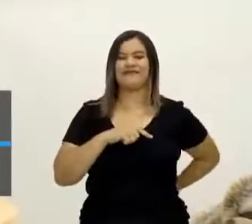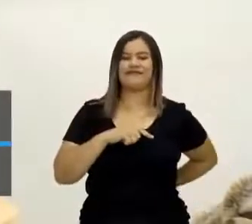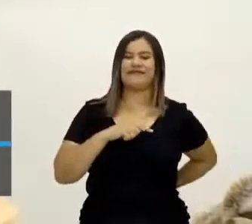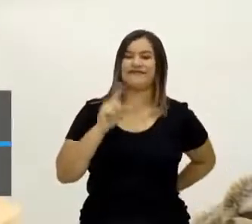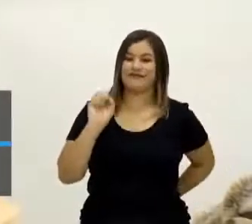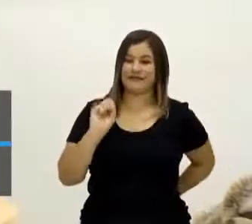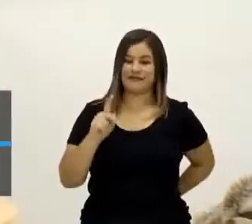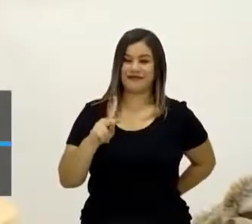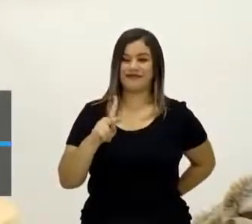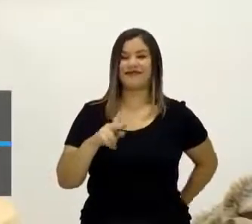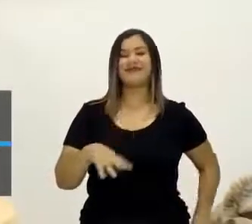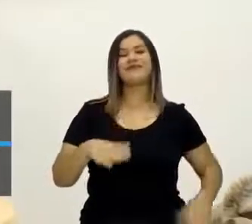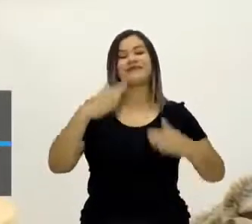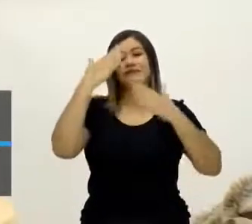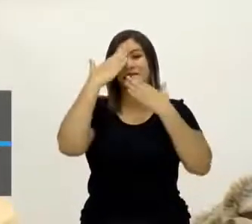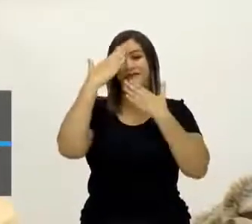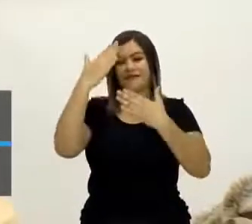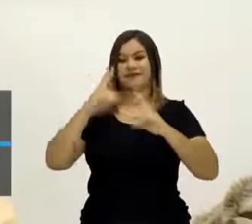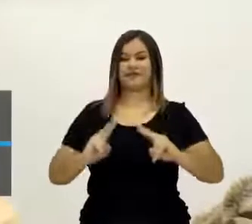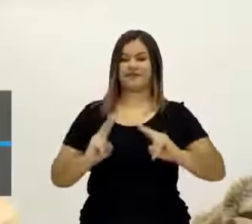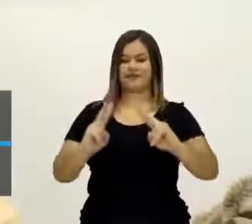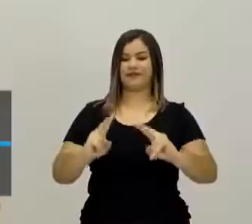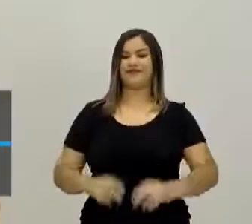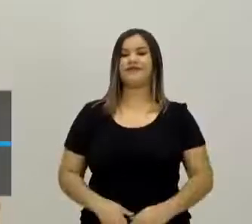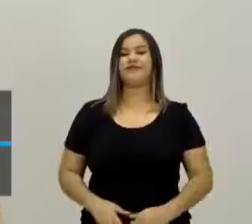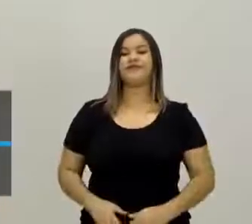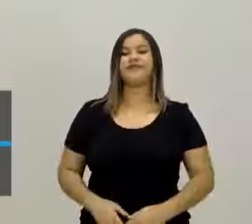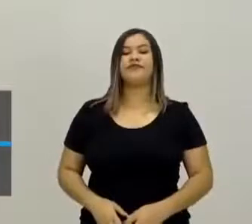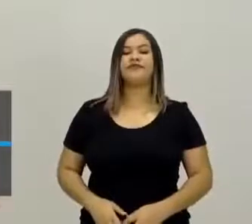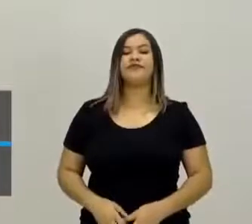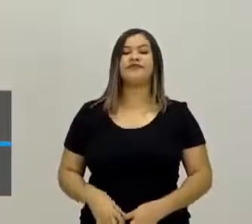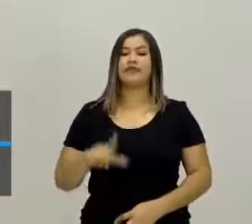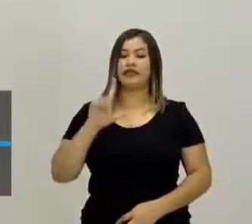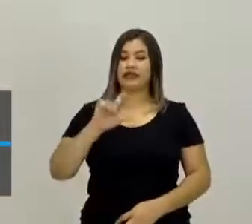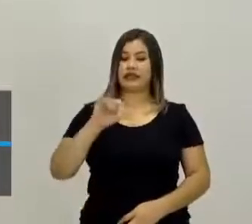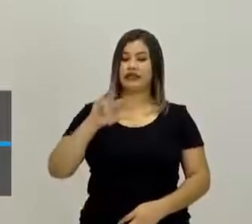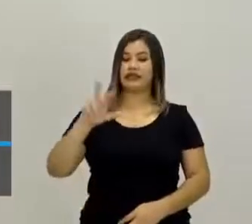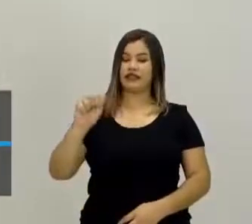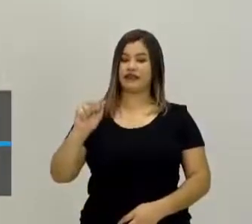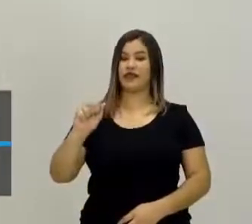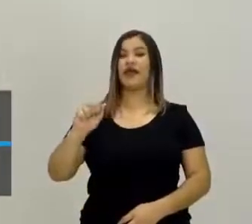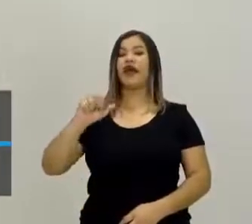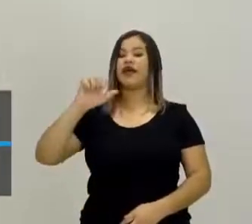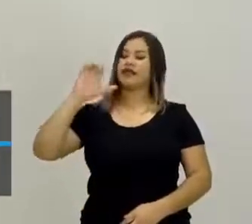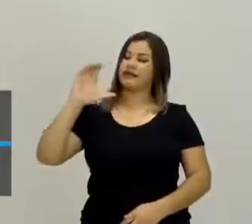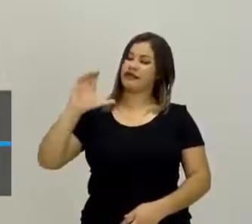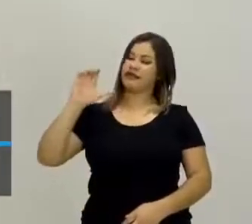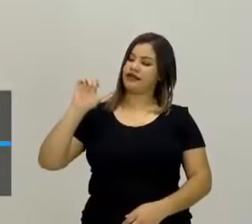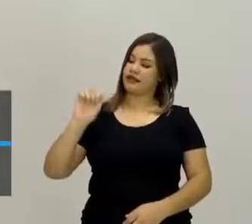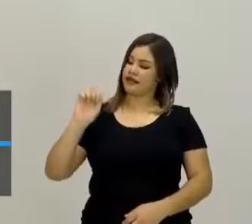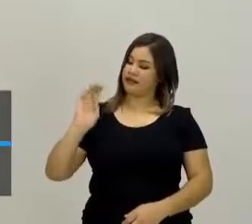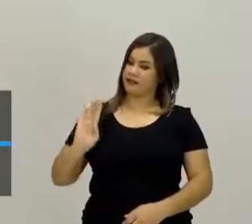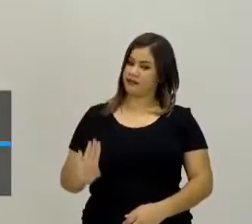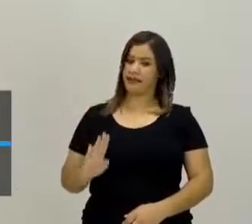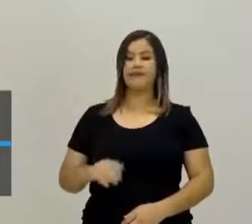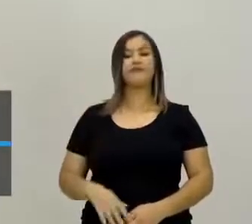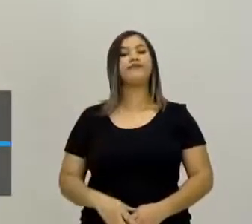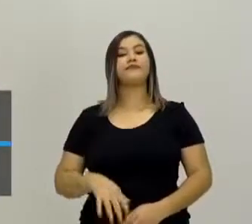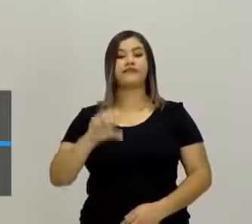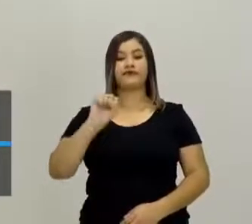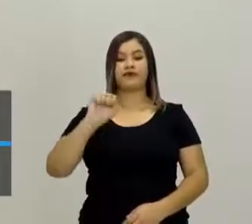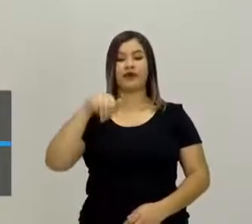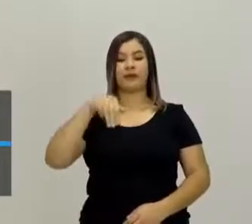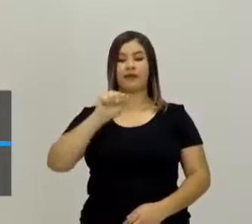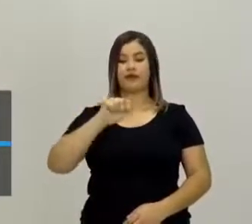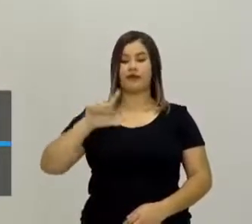certo? Muito obrigada. Vamos lá. Vamos lá. A aluna Lívia colocou CAB, Samuel